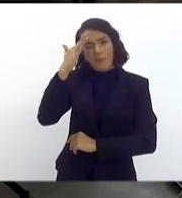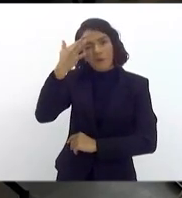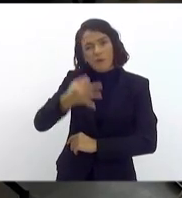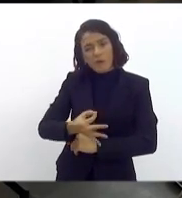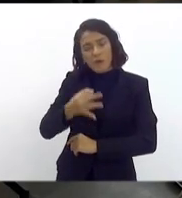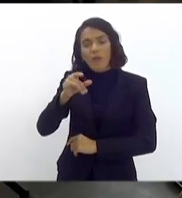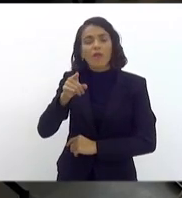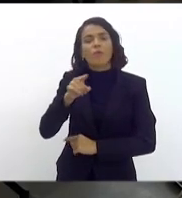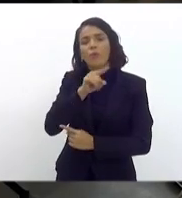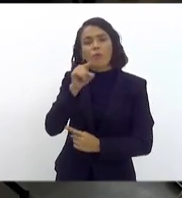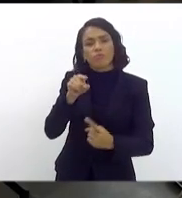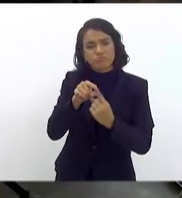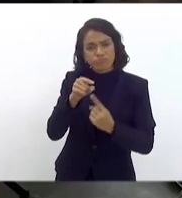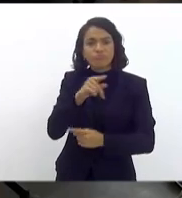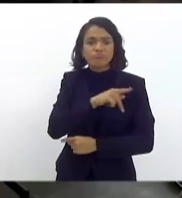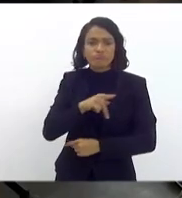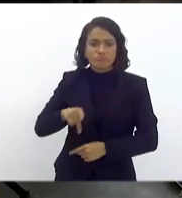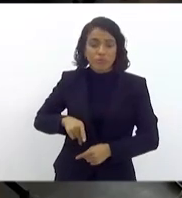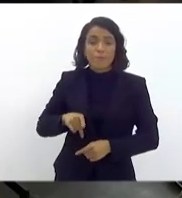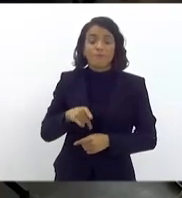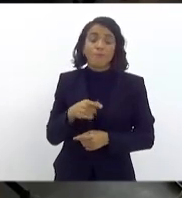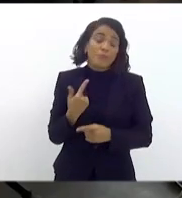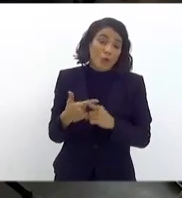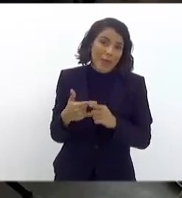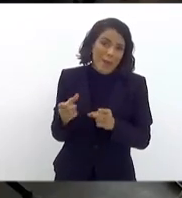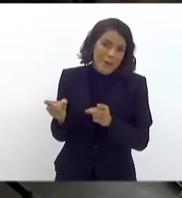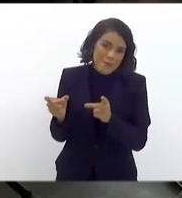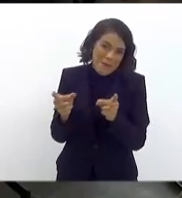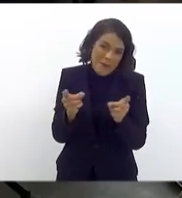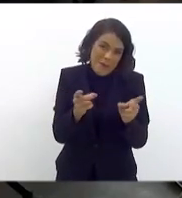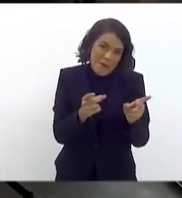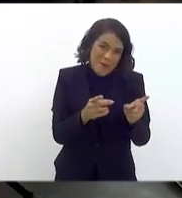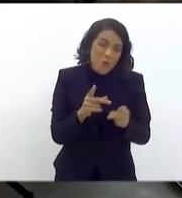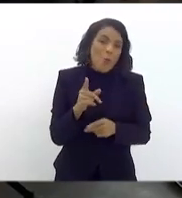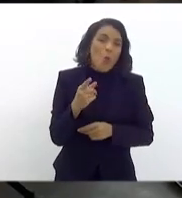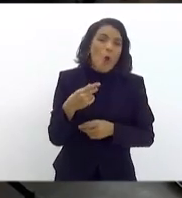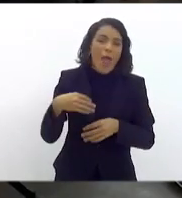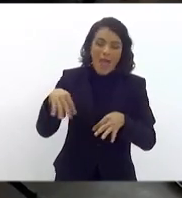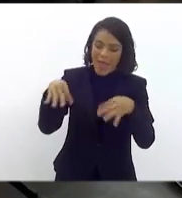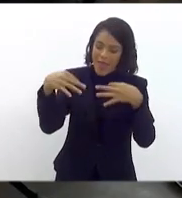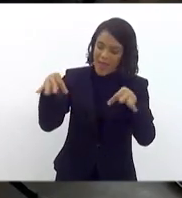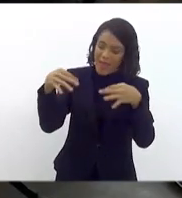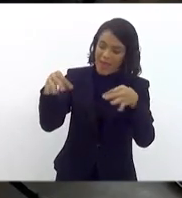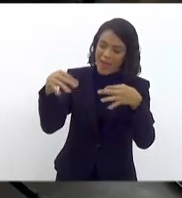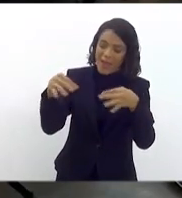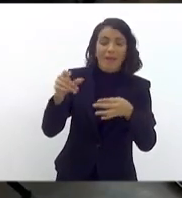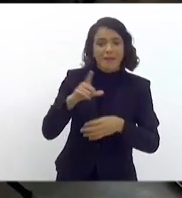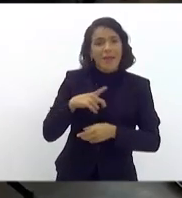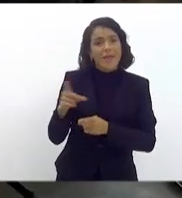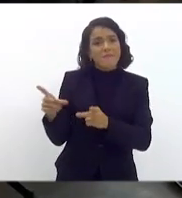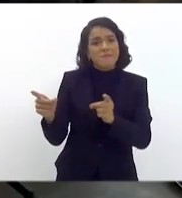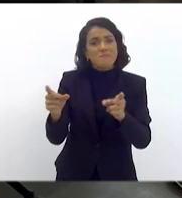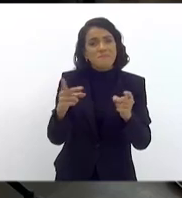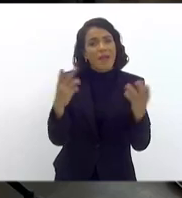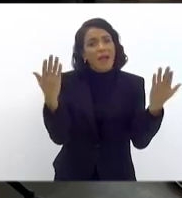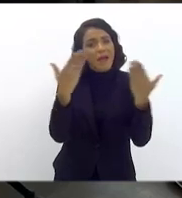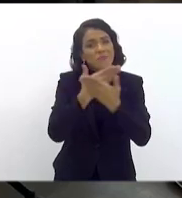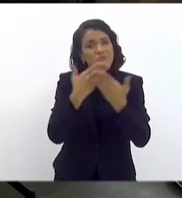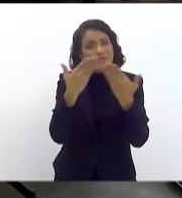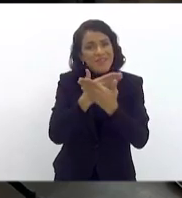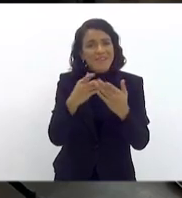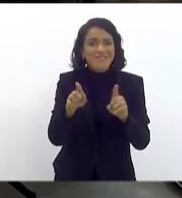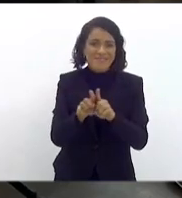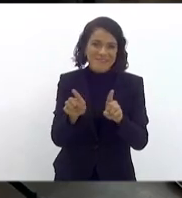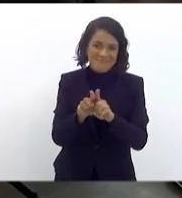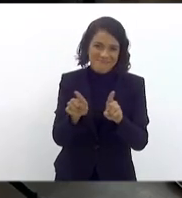quer chegar, porque, obviamente, a mercadoria não é só aquela que é tangível fisicamente, existe mercadoria